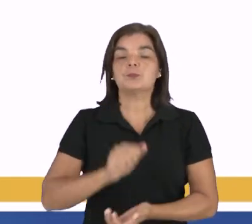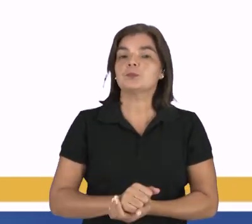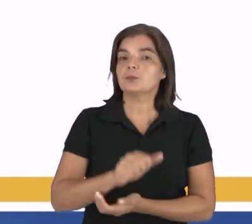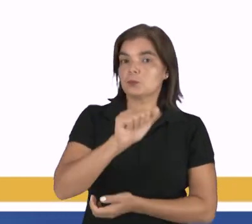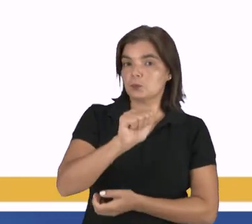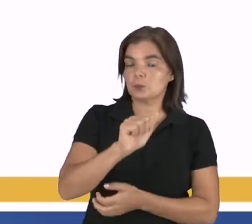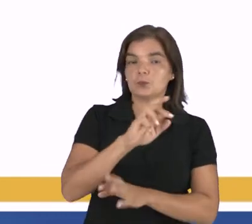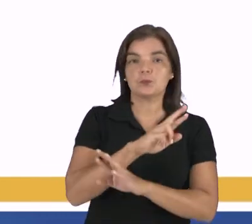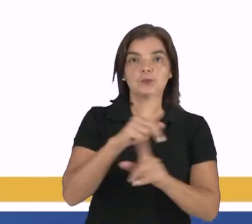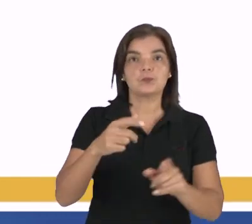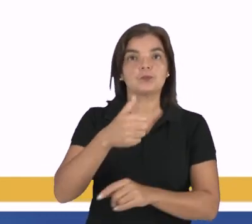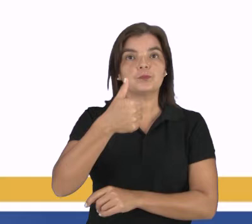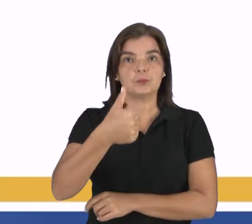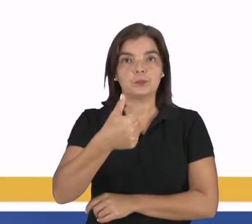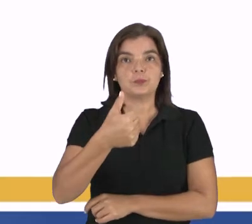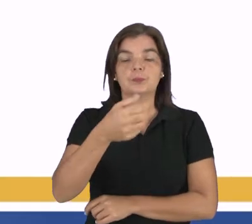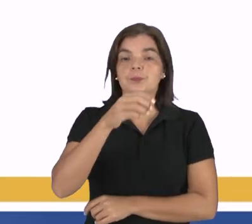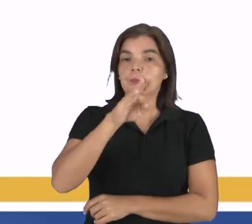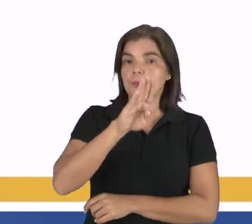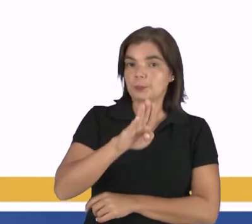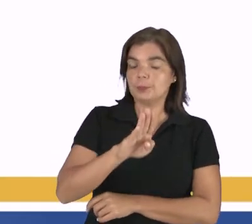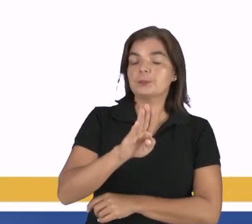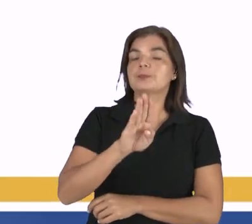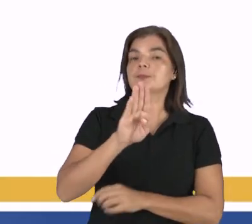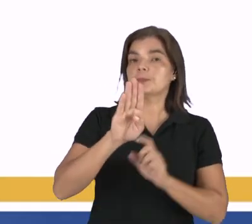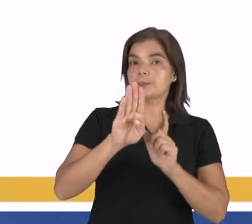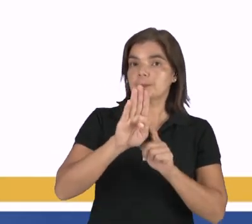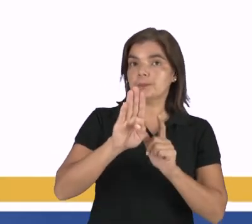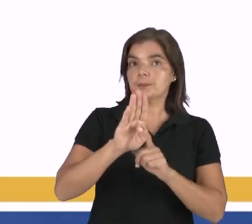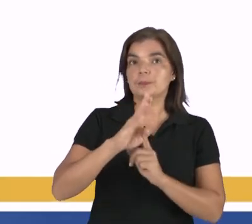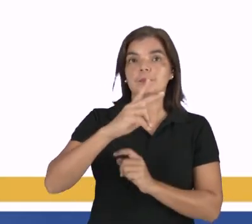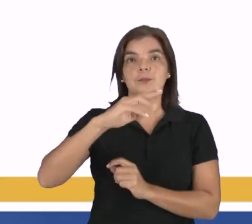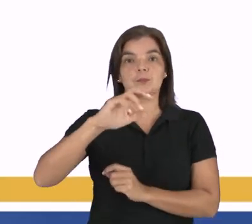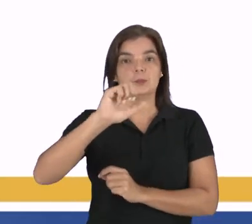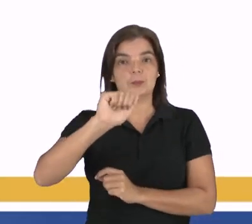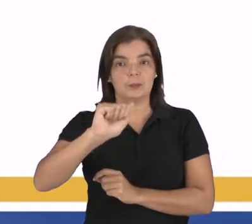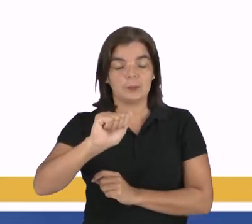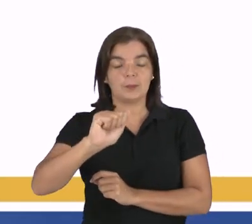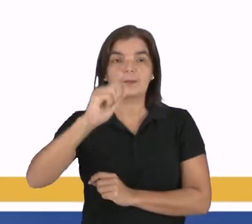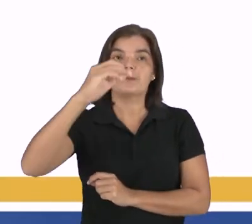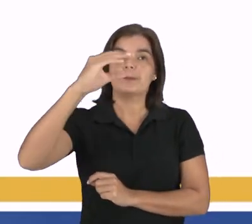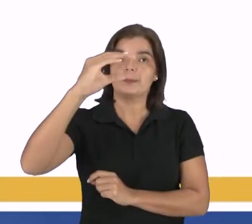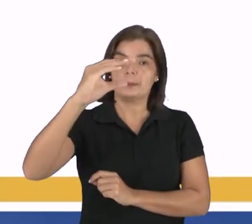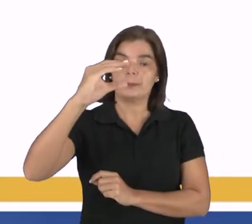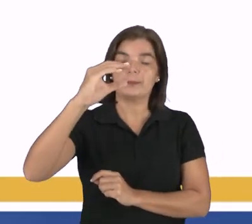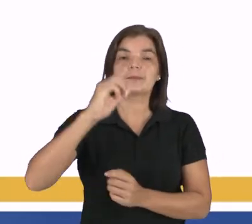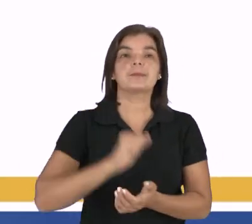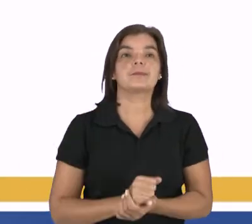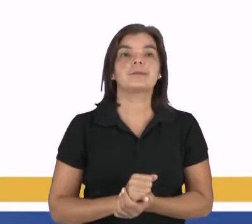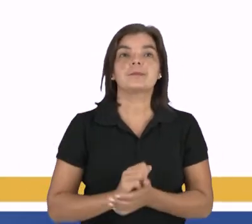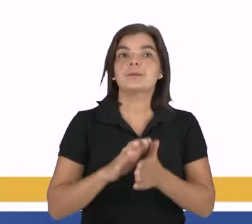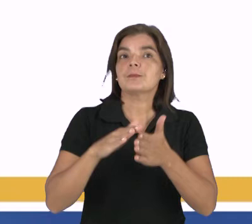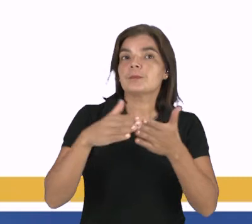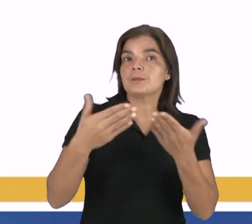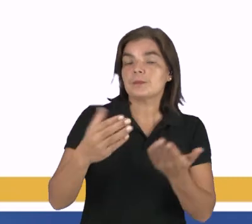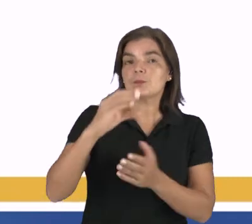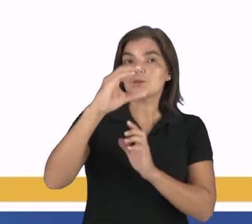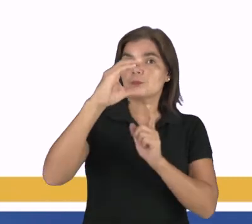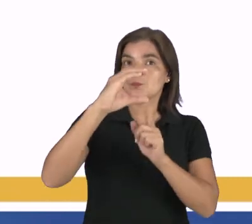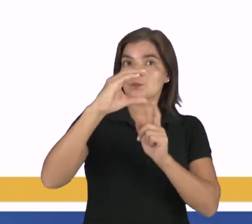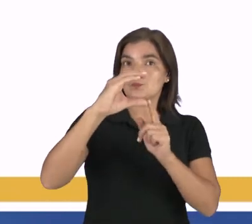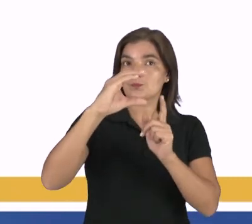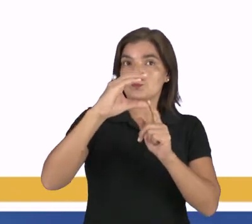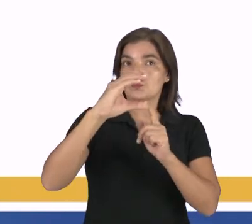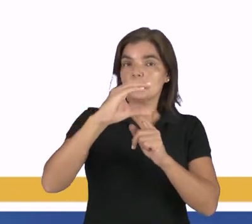com esse a diferente de 1, e aí nós vamos ter um b igual a um A elevado a C.